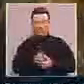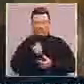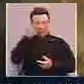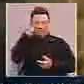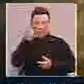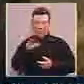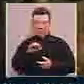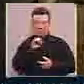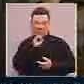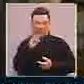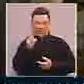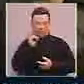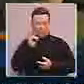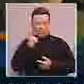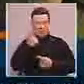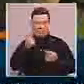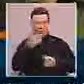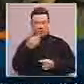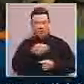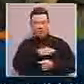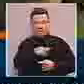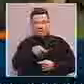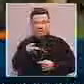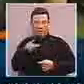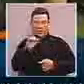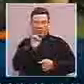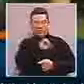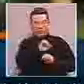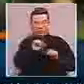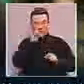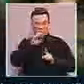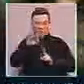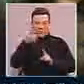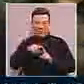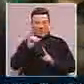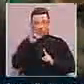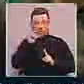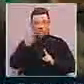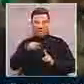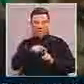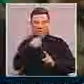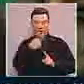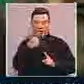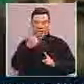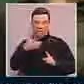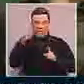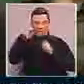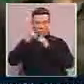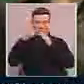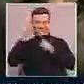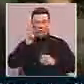Penso que é uma forma muito útil de mostrar aos jovens que as suas opções e, sobretudo, deles terem uma maior noção